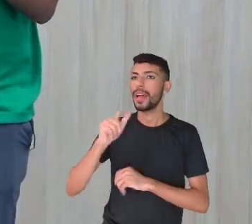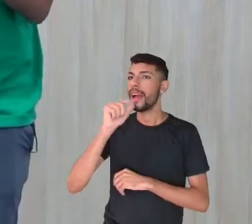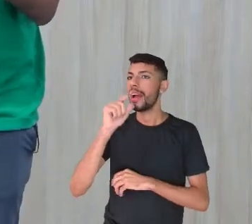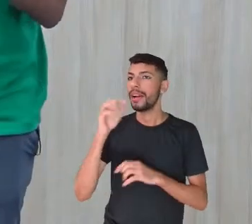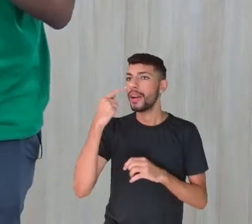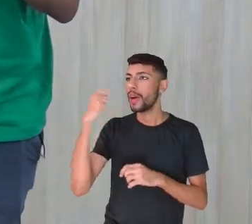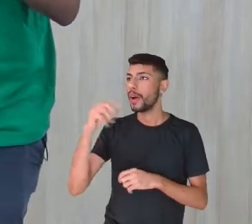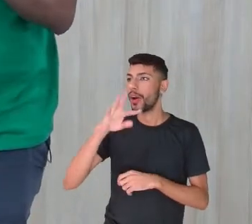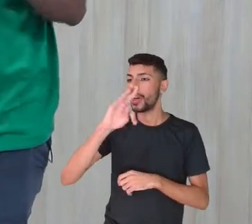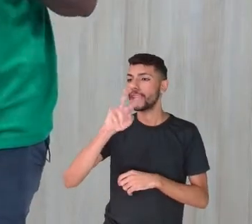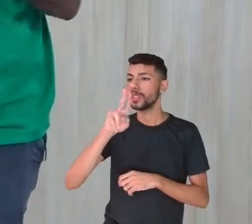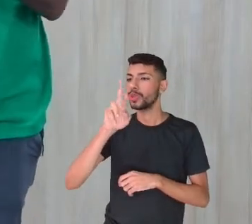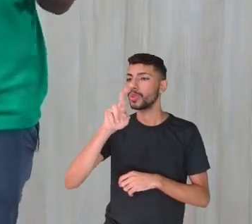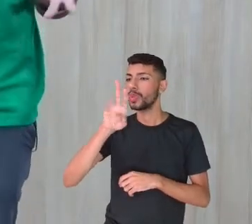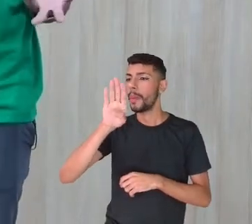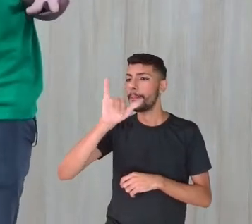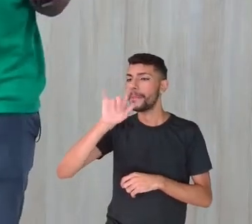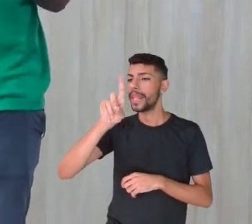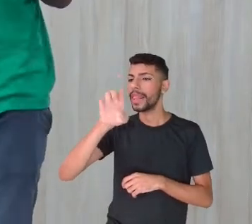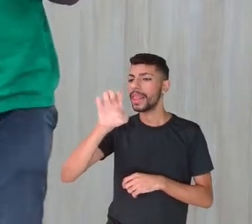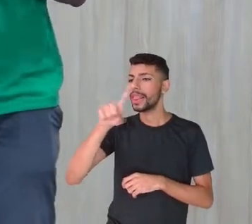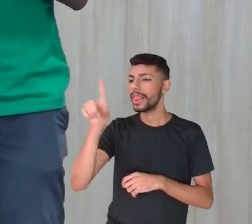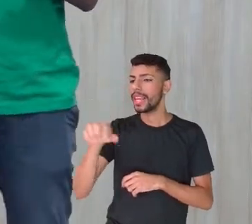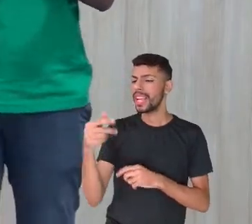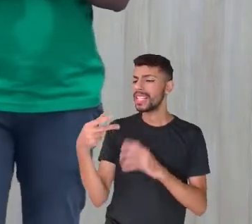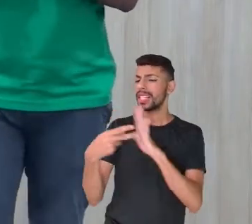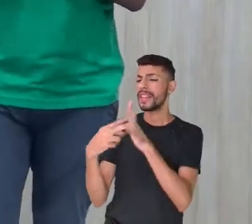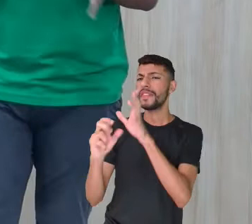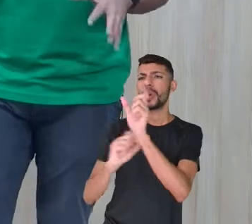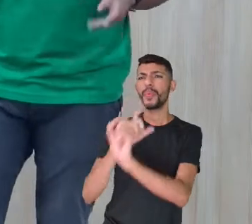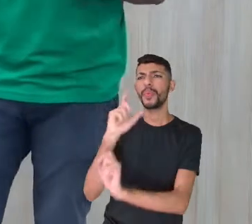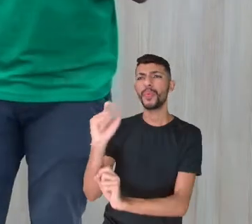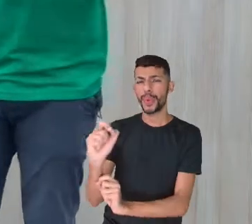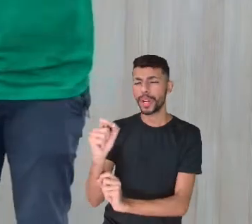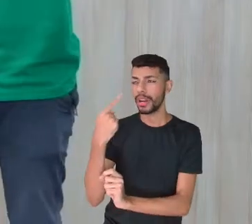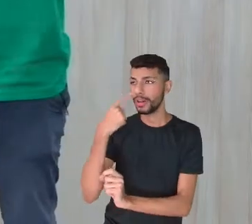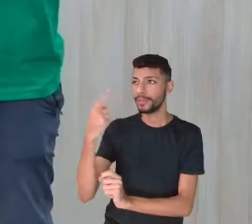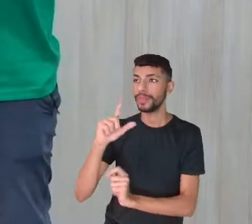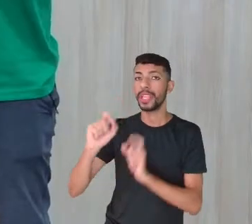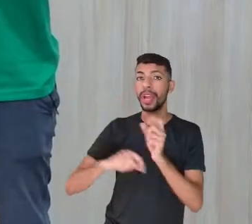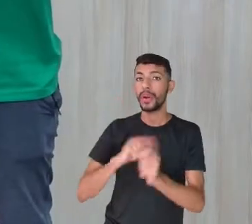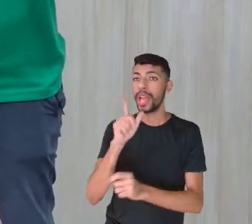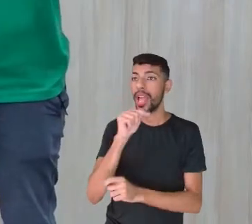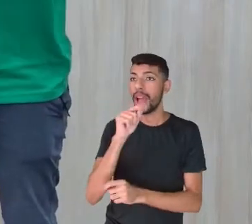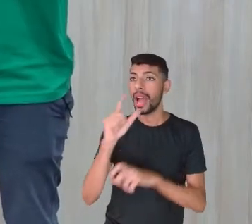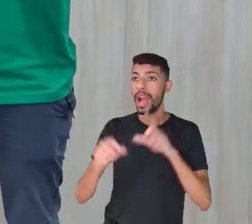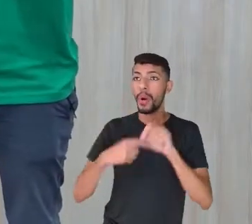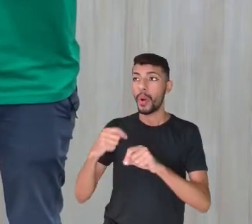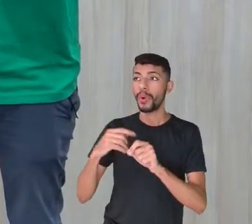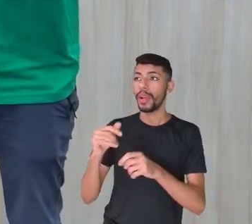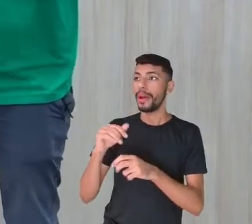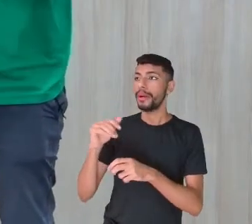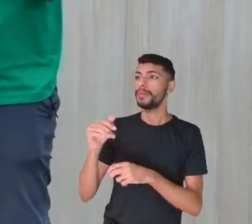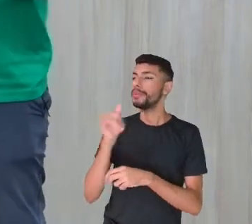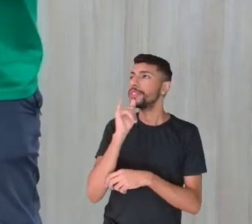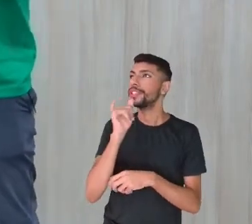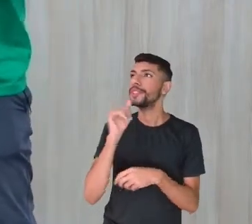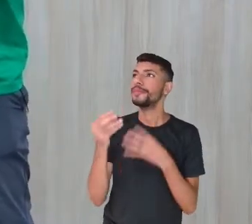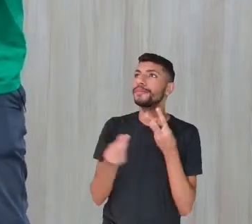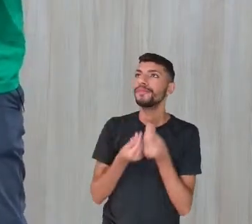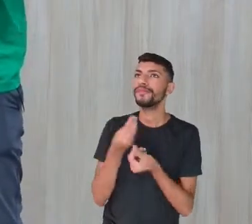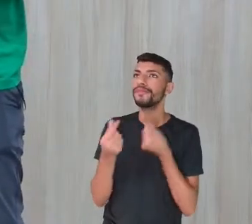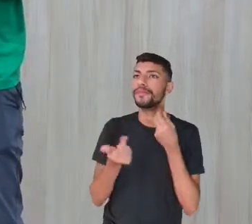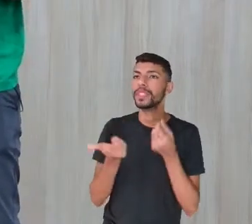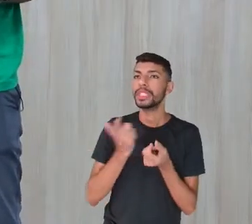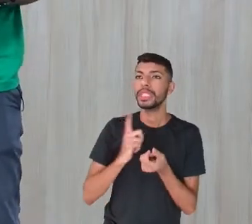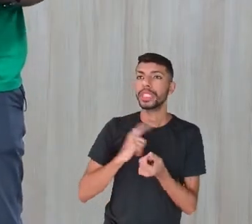né? Turbidez. O que é isso? Turbidez é quando a água fica turva, ou seja, quando ela está ali